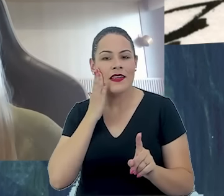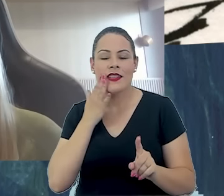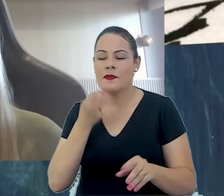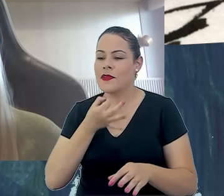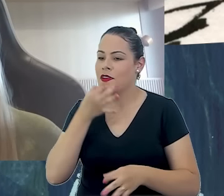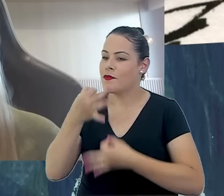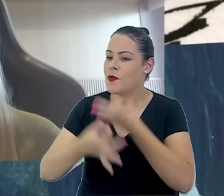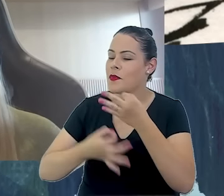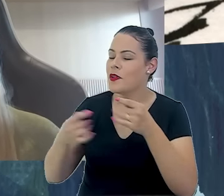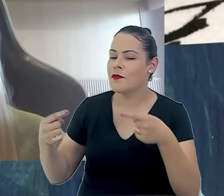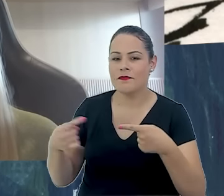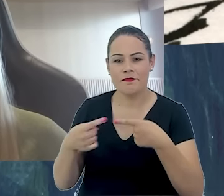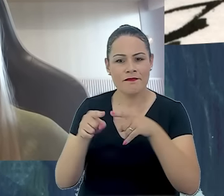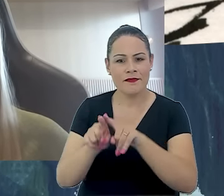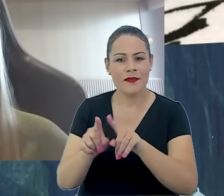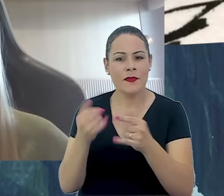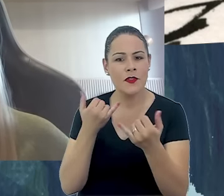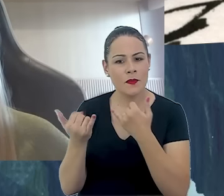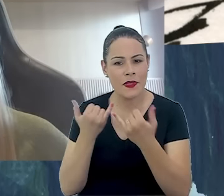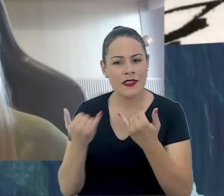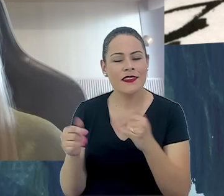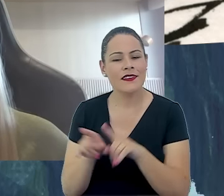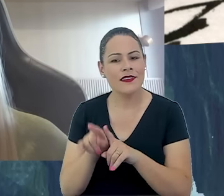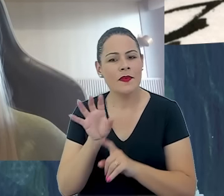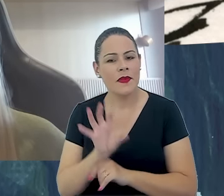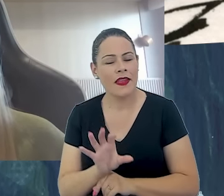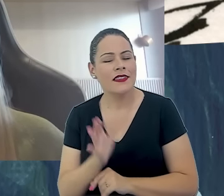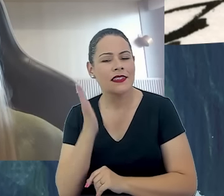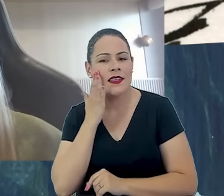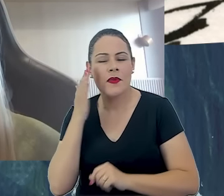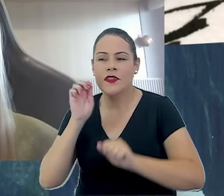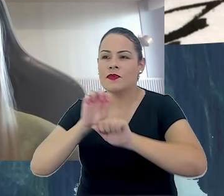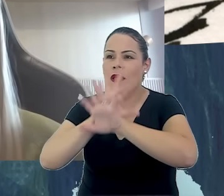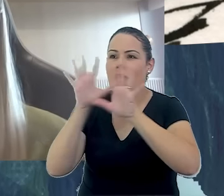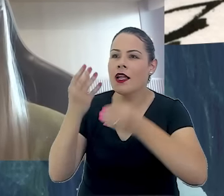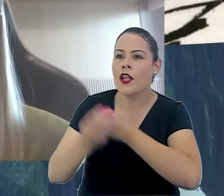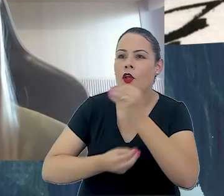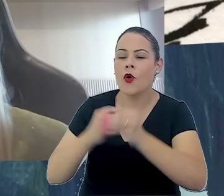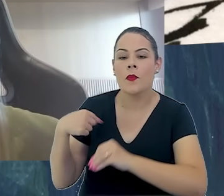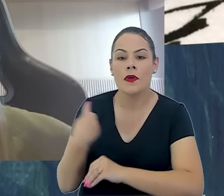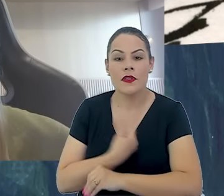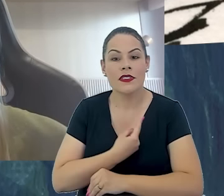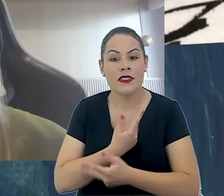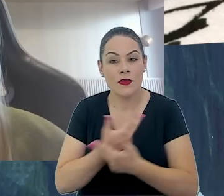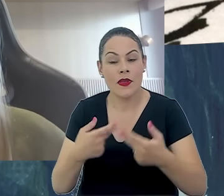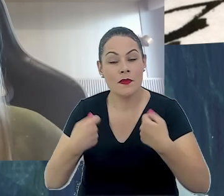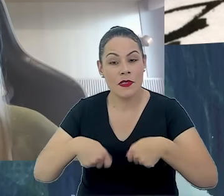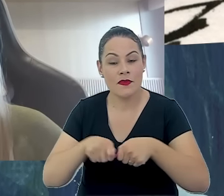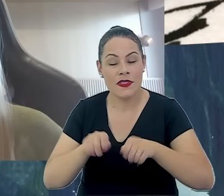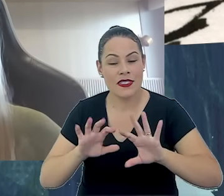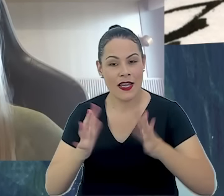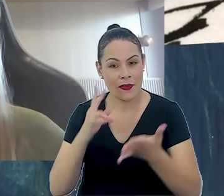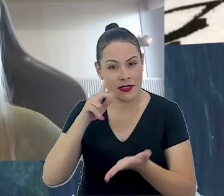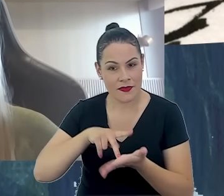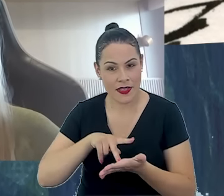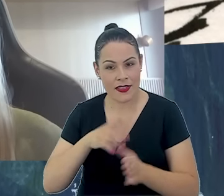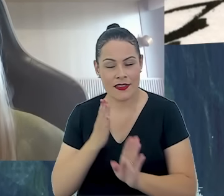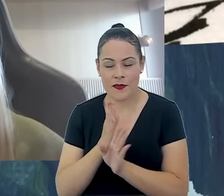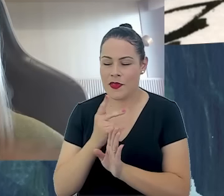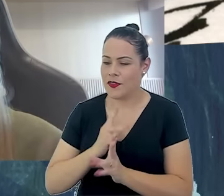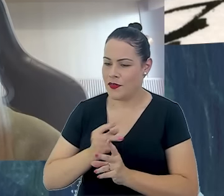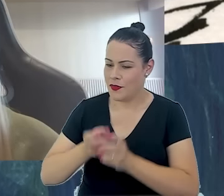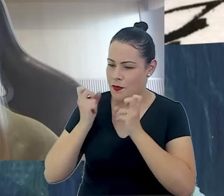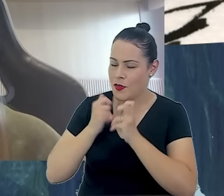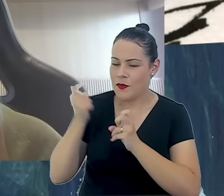um discurso muito alinhado, né? Com muita clareza de como as coisas devem e precisam acontecer. E eu vejo